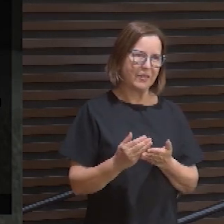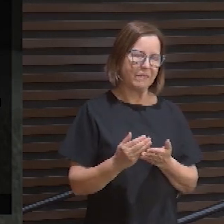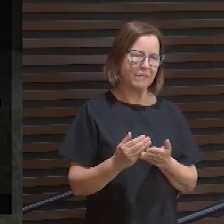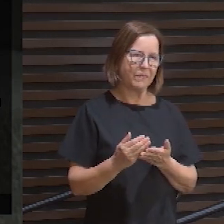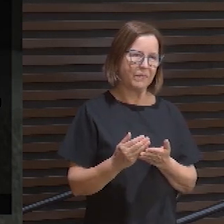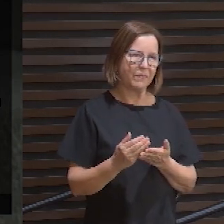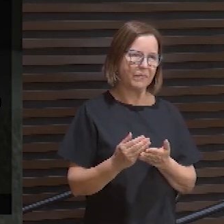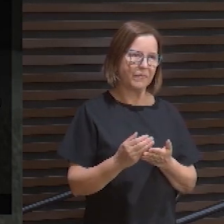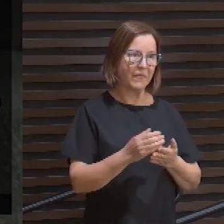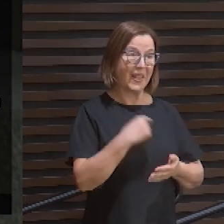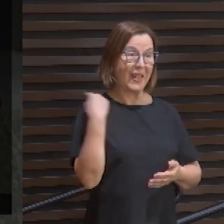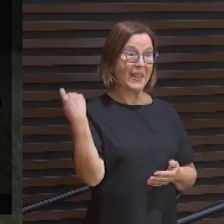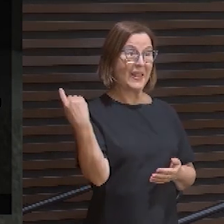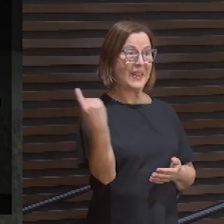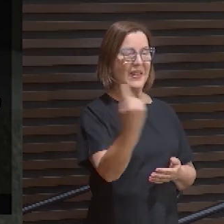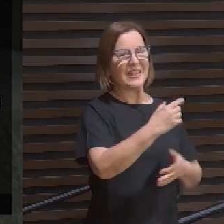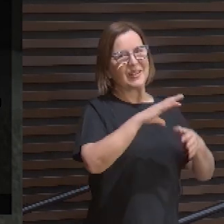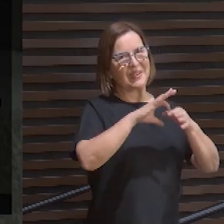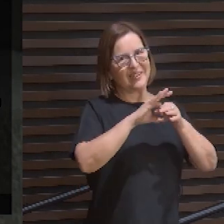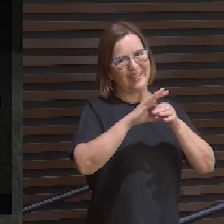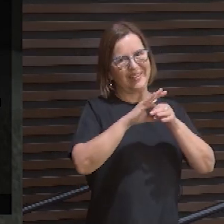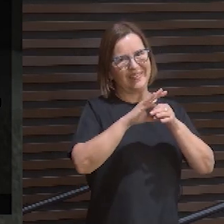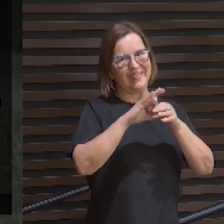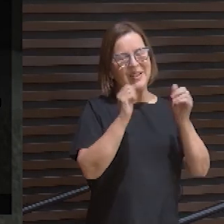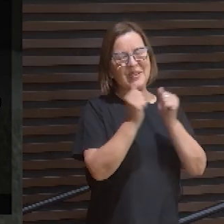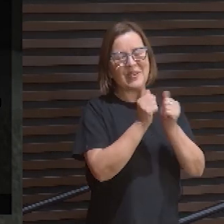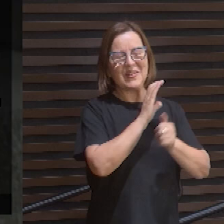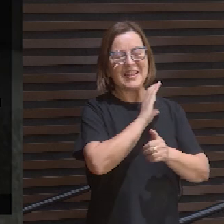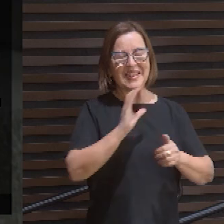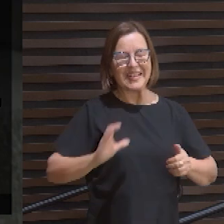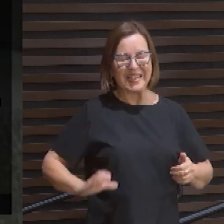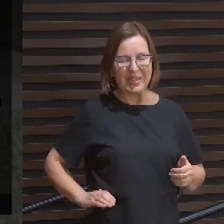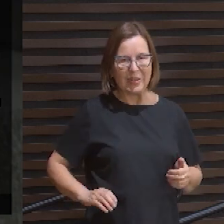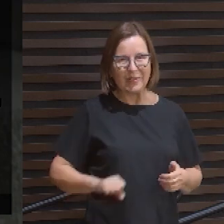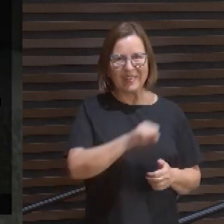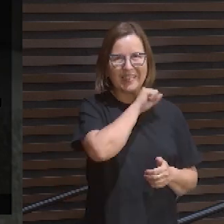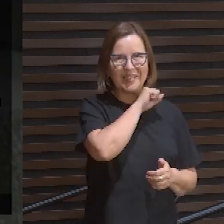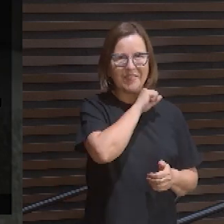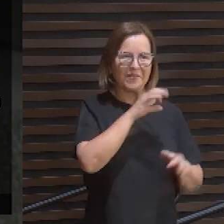Nossa união com Cristo no sacrifício perfeito.